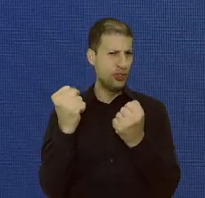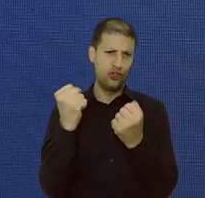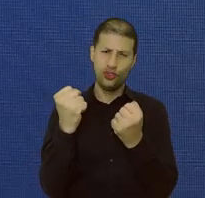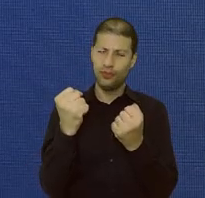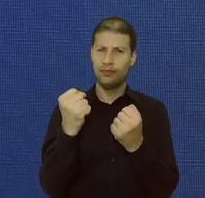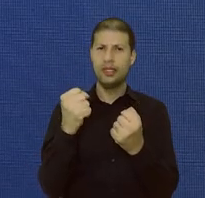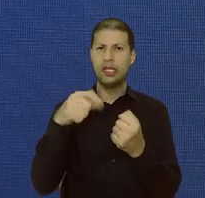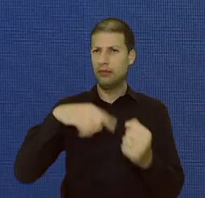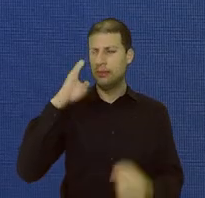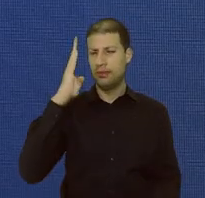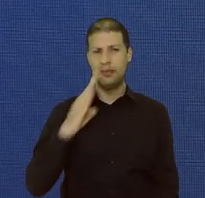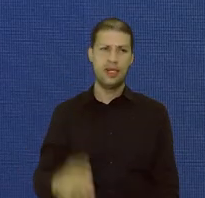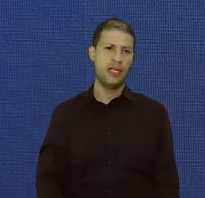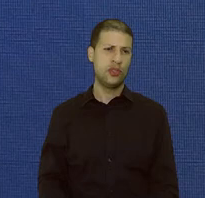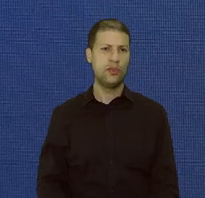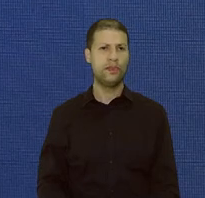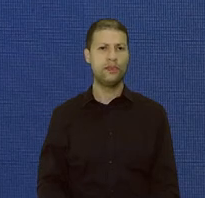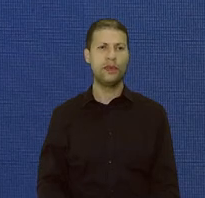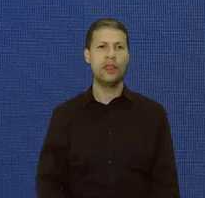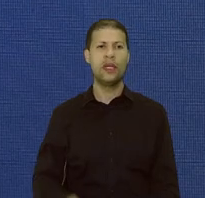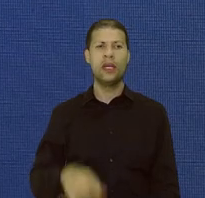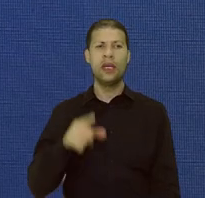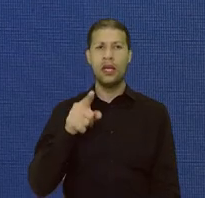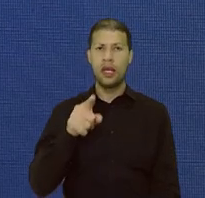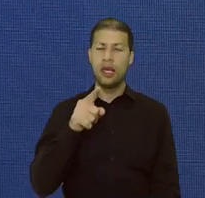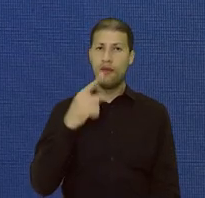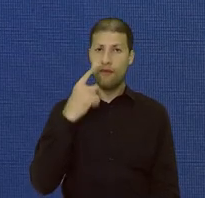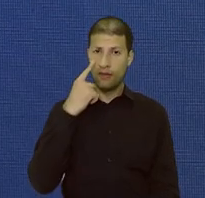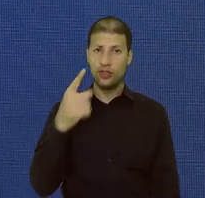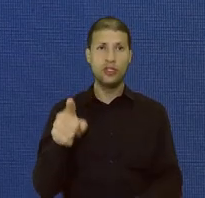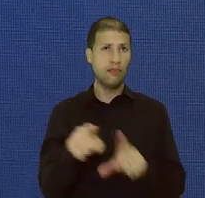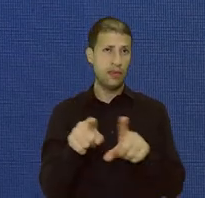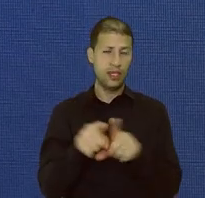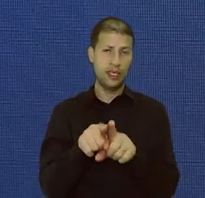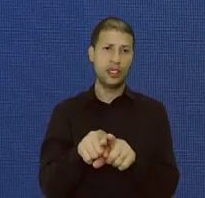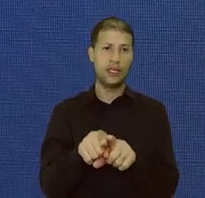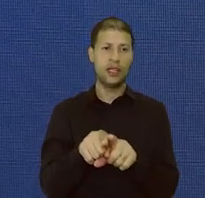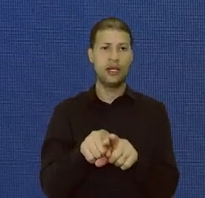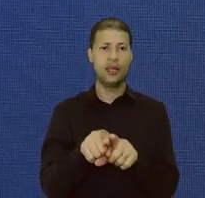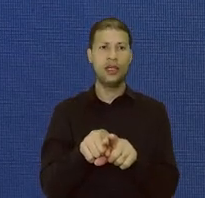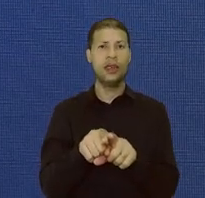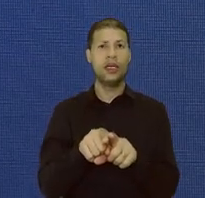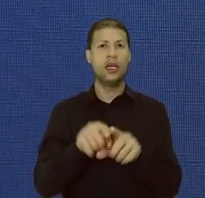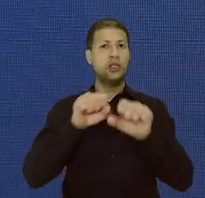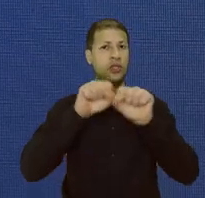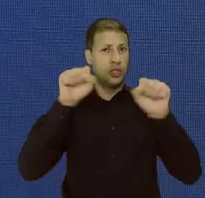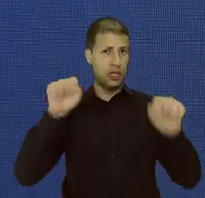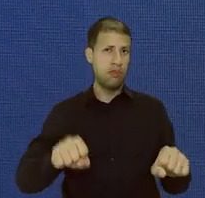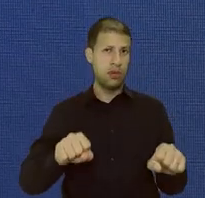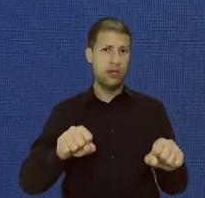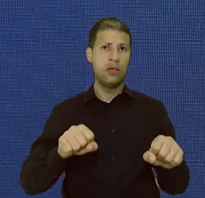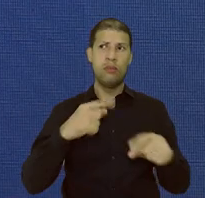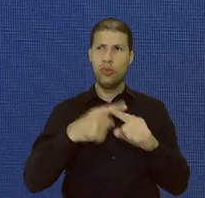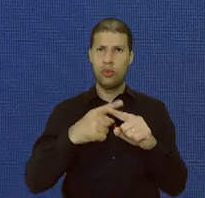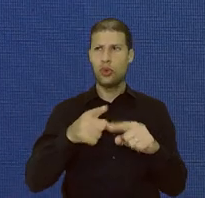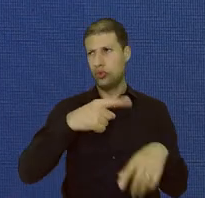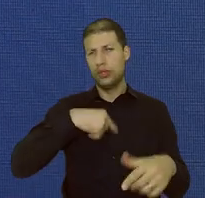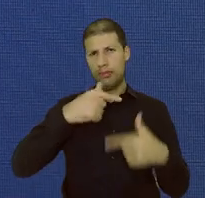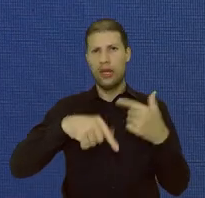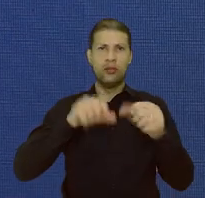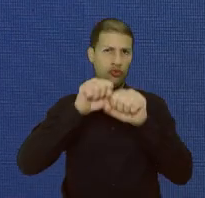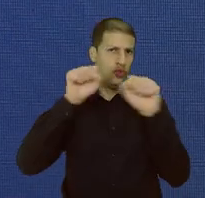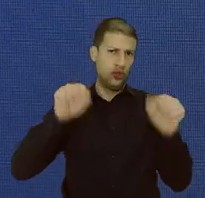Brasil eu enxergo também que software até porque a gente tá envolvido com software